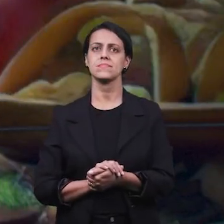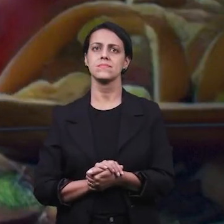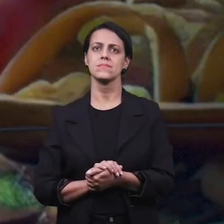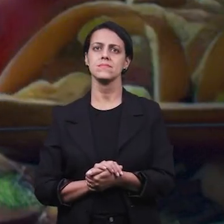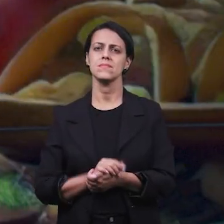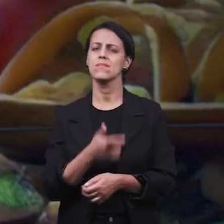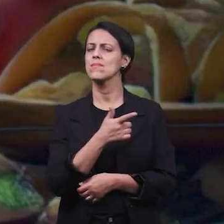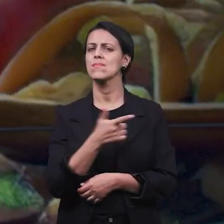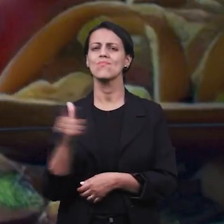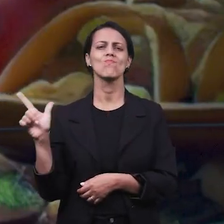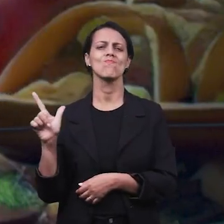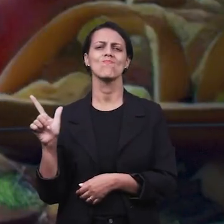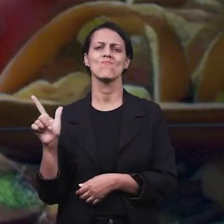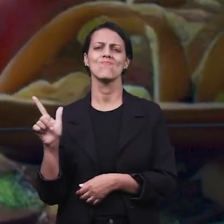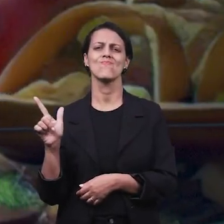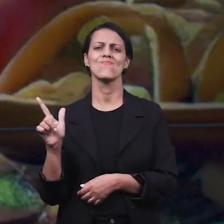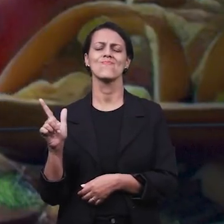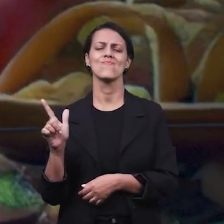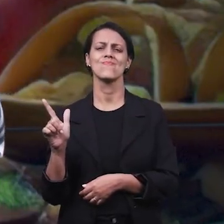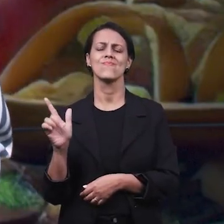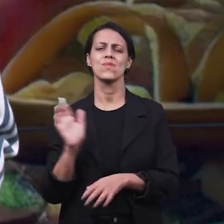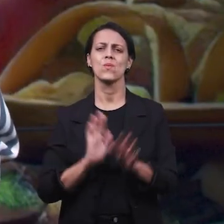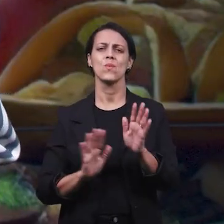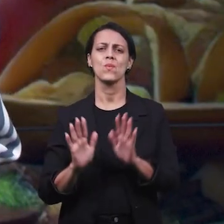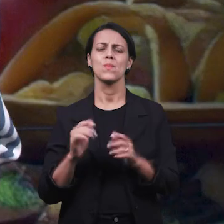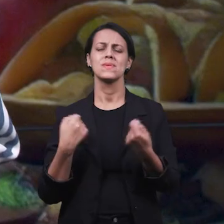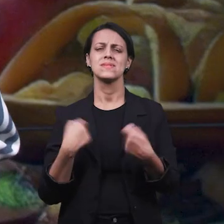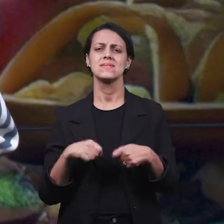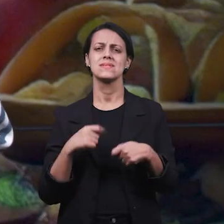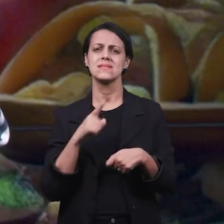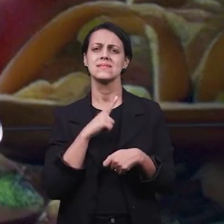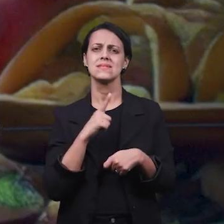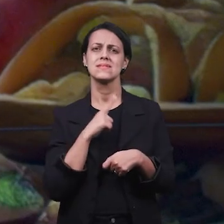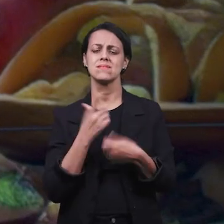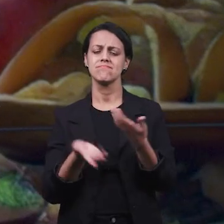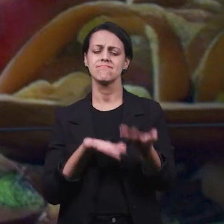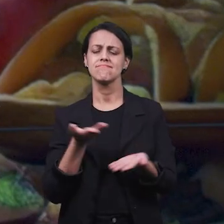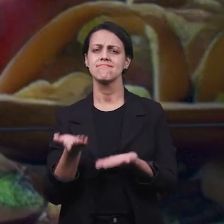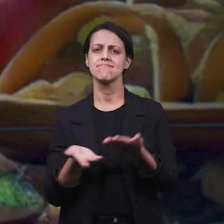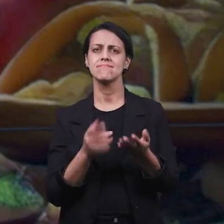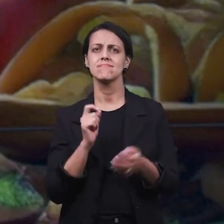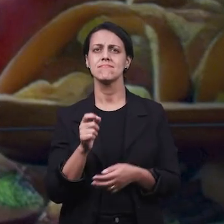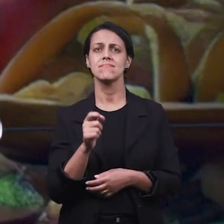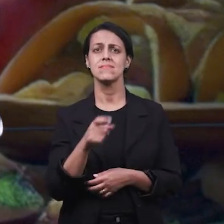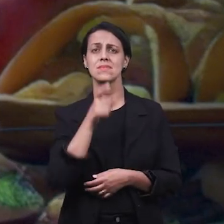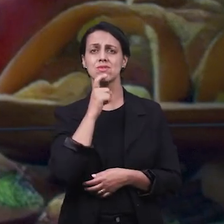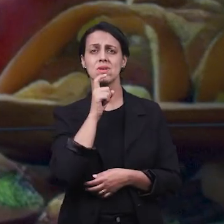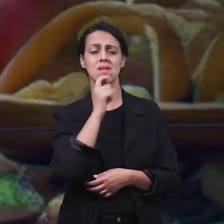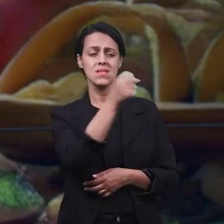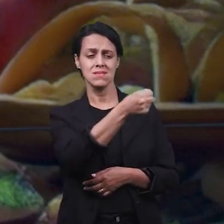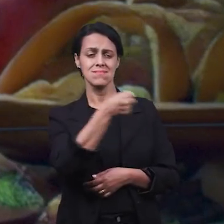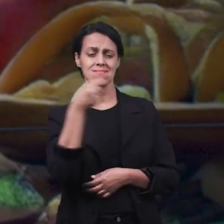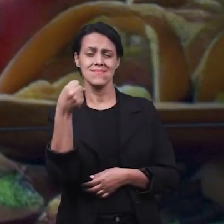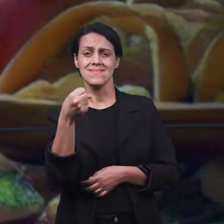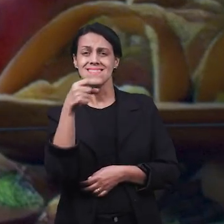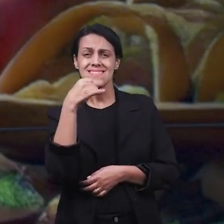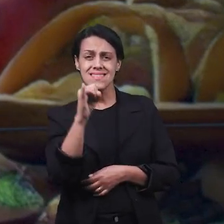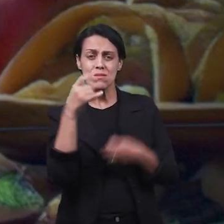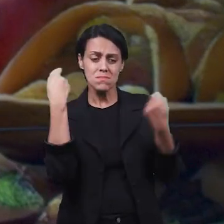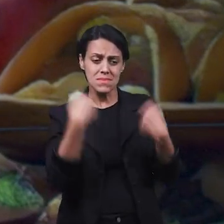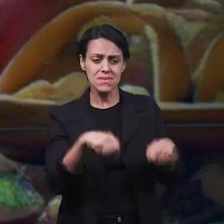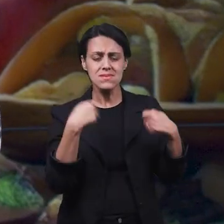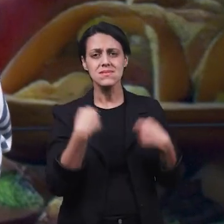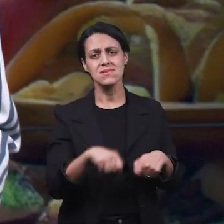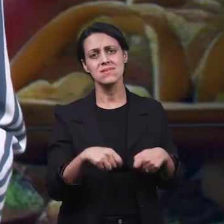Outros cuidados que devemos ter no armazenamento de alimentos é abrir a geladeira só quando for necessário